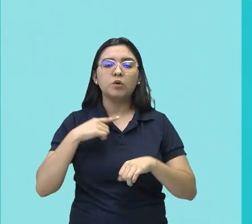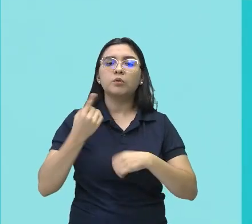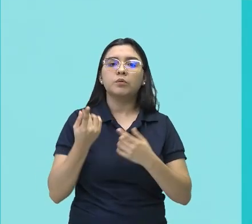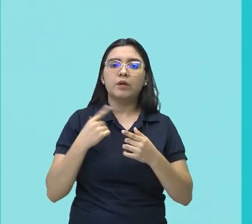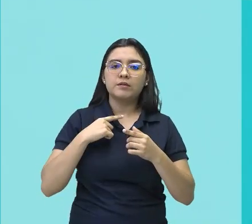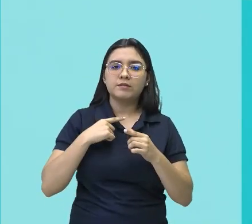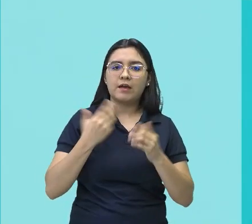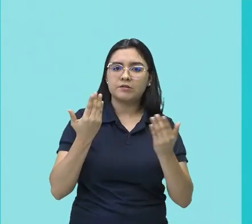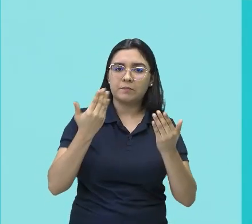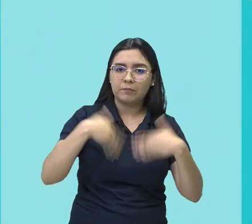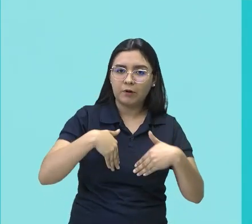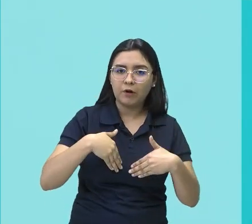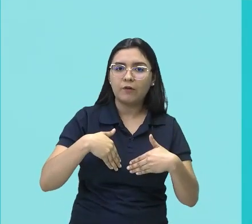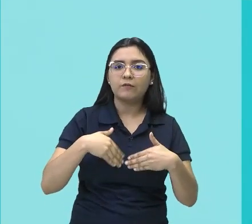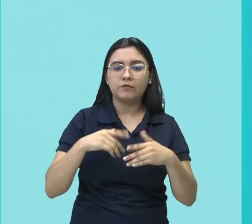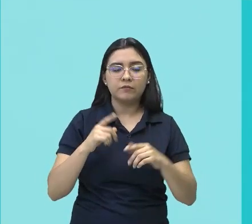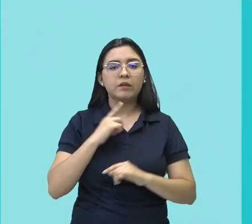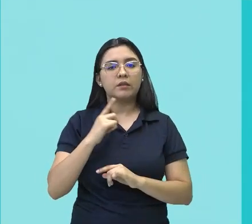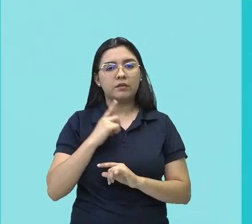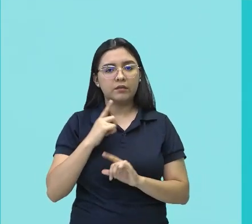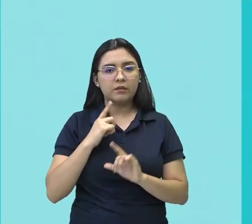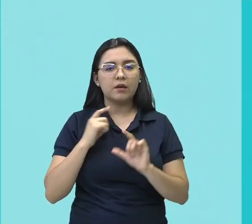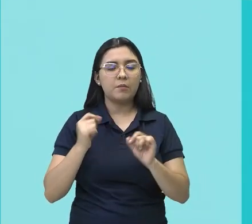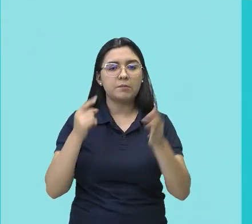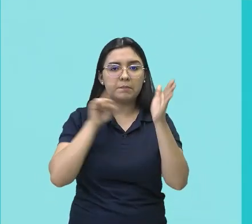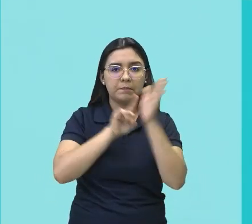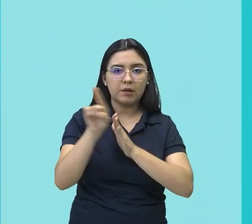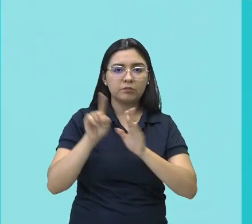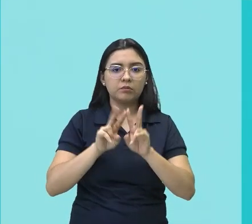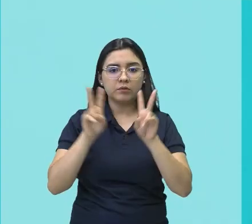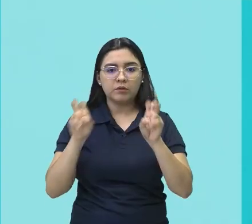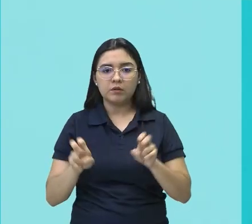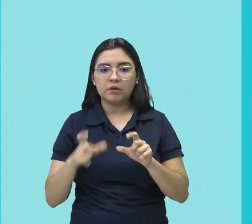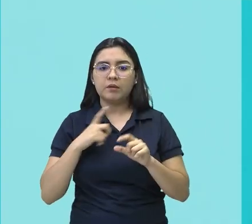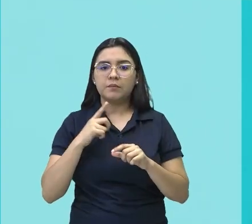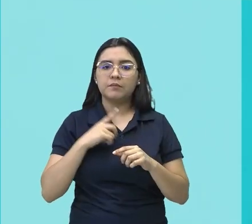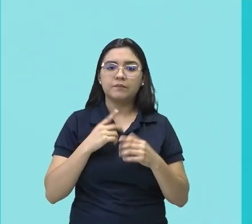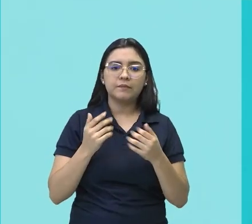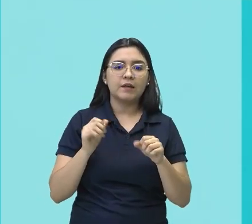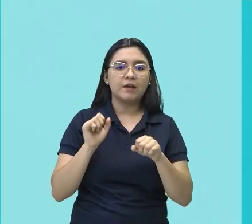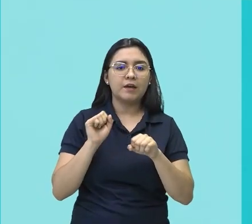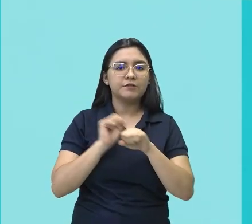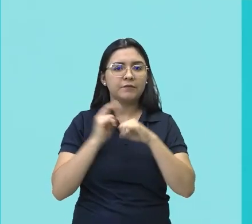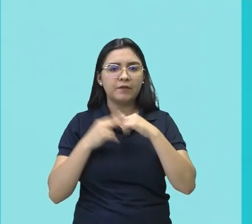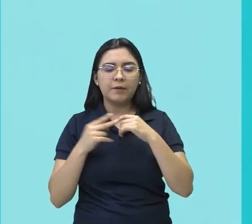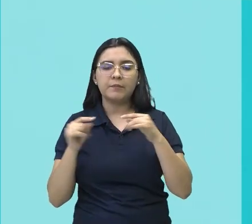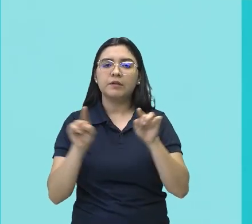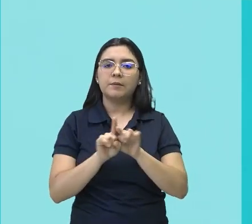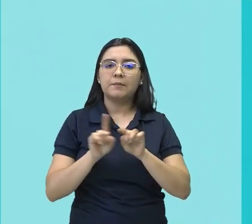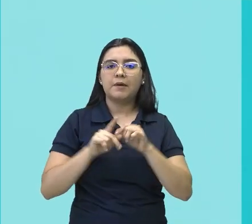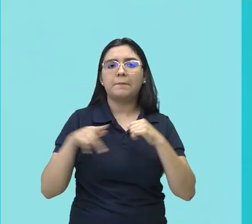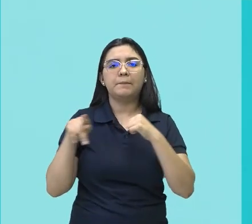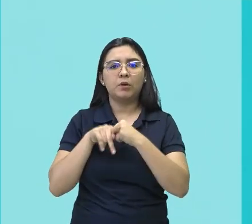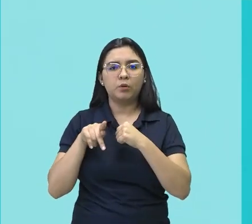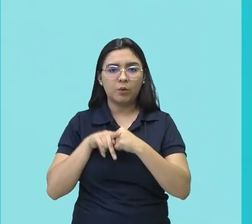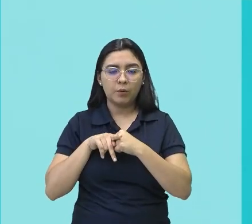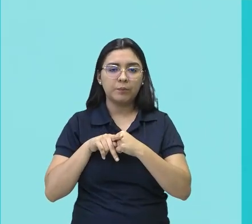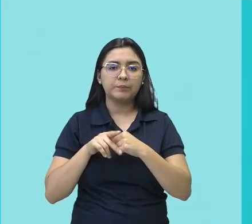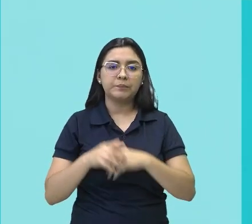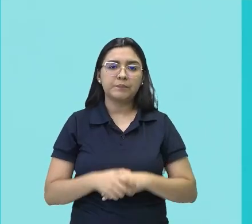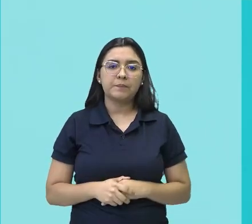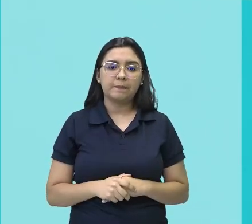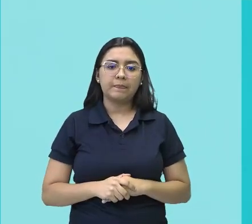muita frequência, né, cai aí uma questão relacionada ou ao advérbio, ou então a esses pronomes, assim,